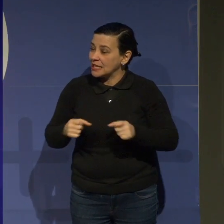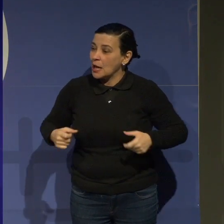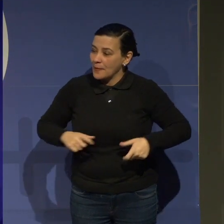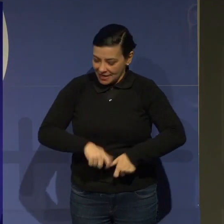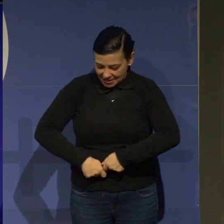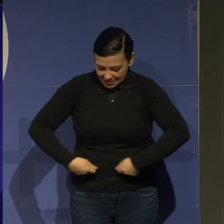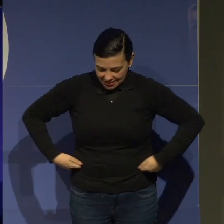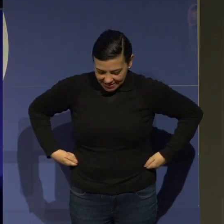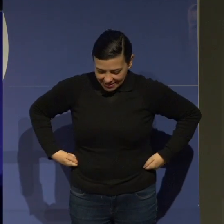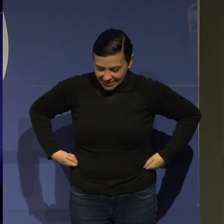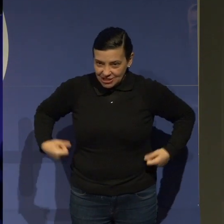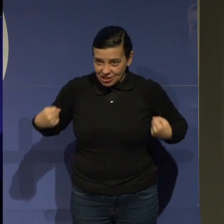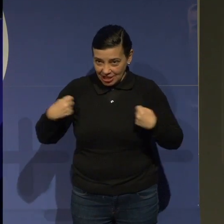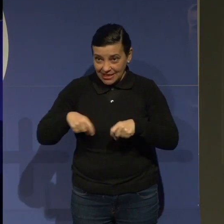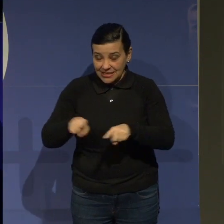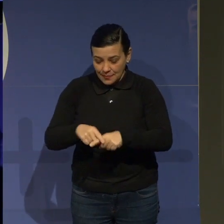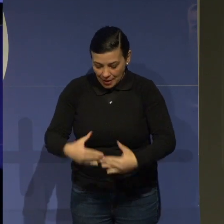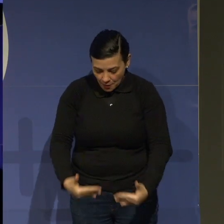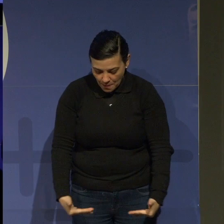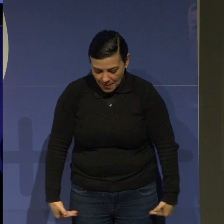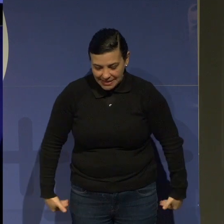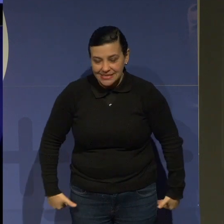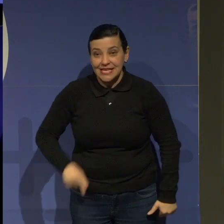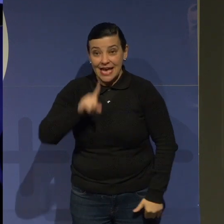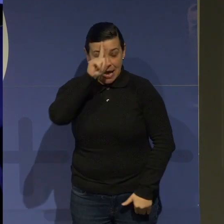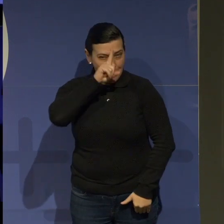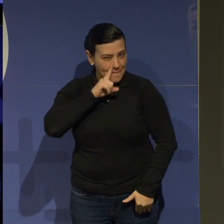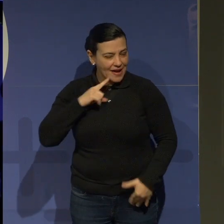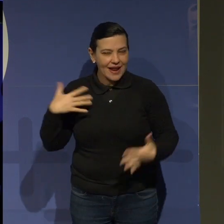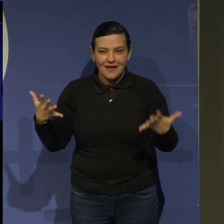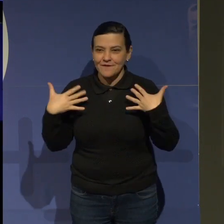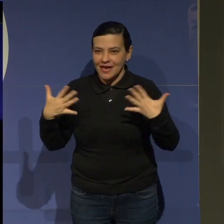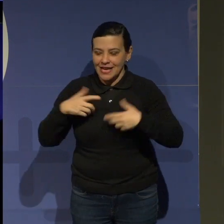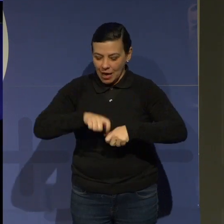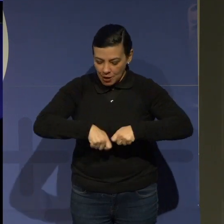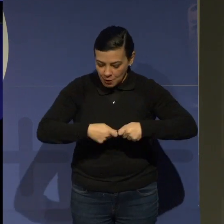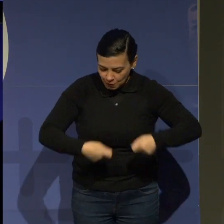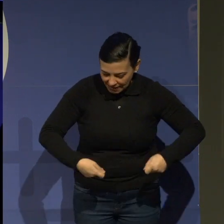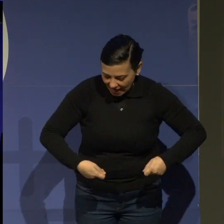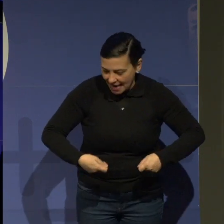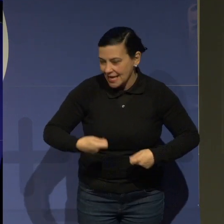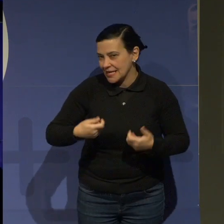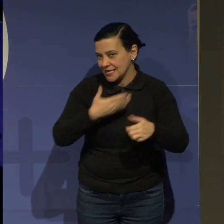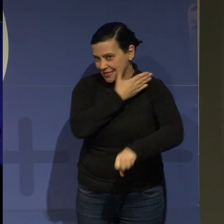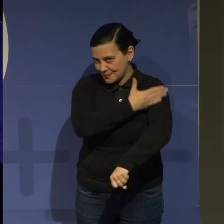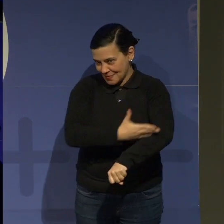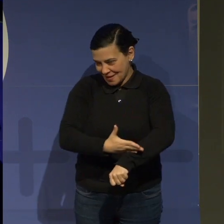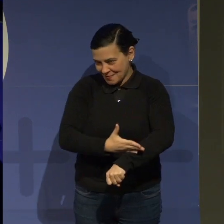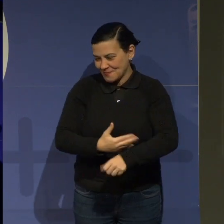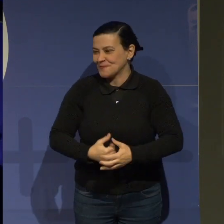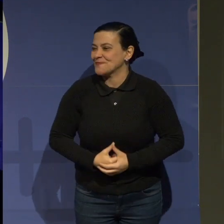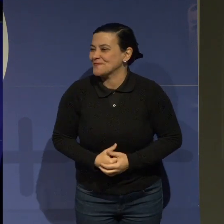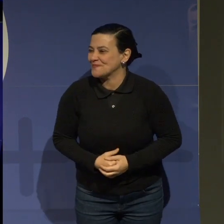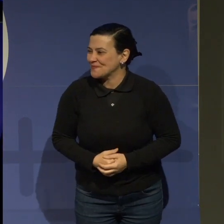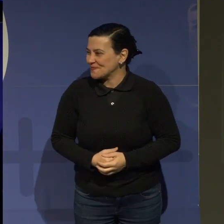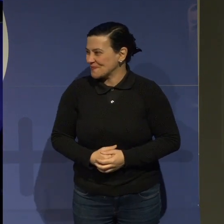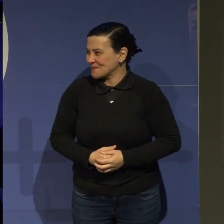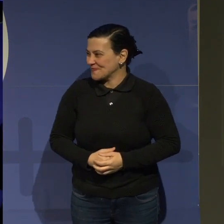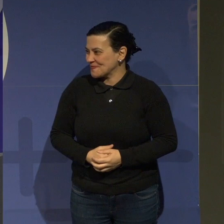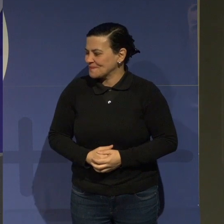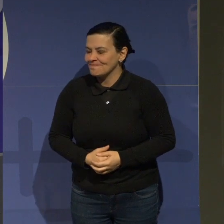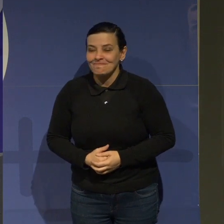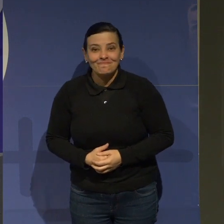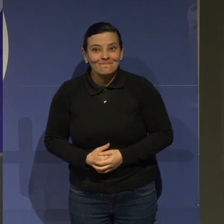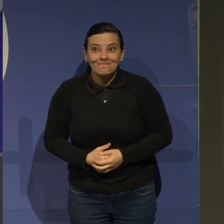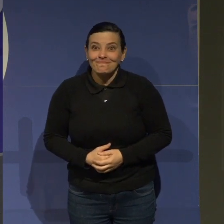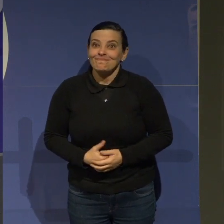na cintura e uma saia amarela bem verão e um tênis branco. Gente, é